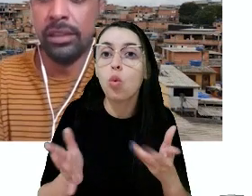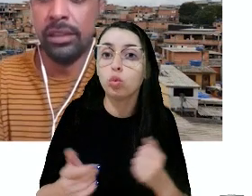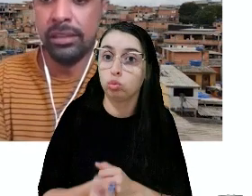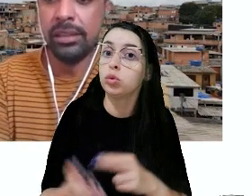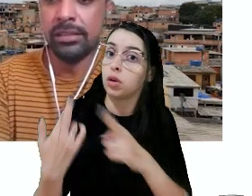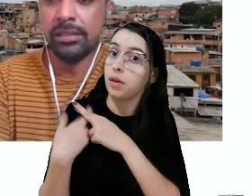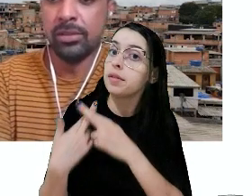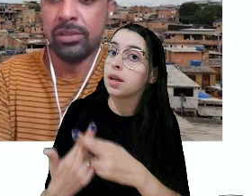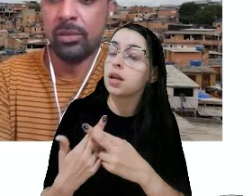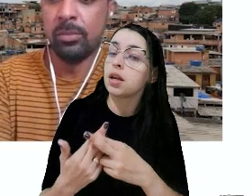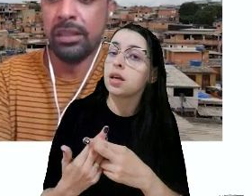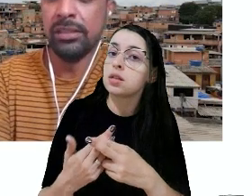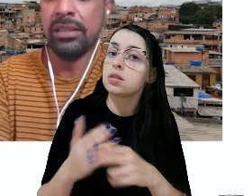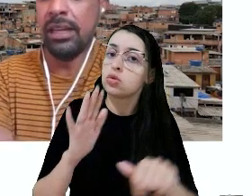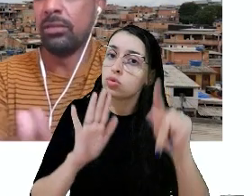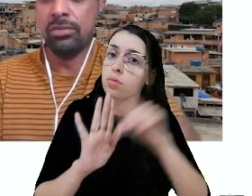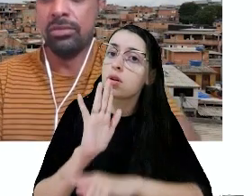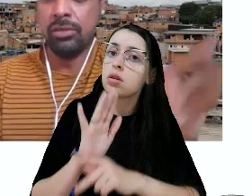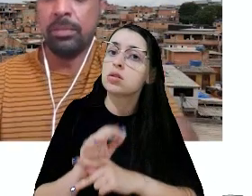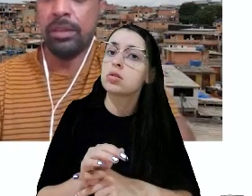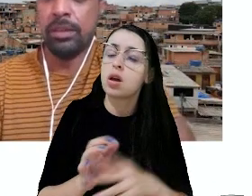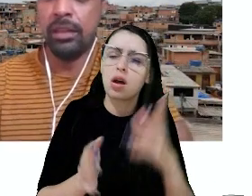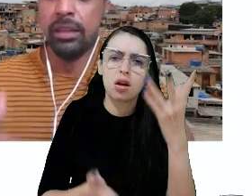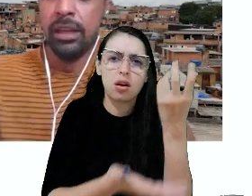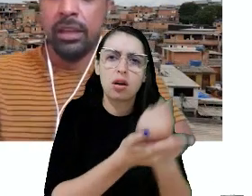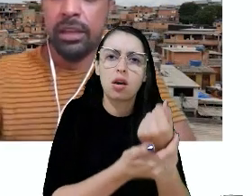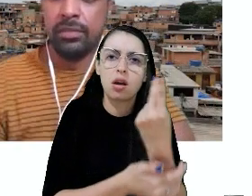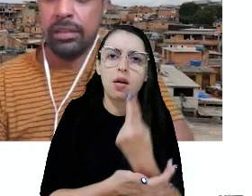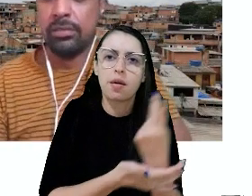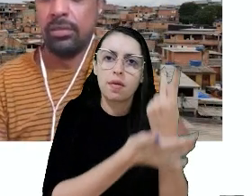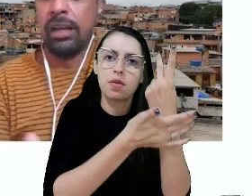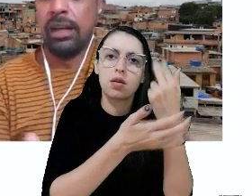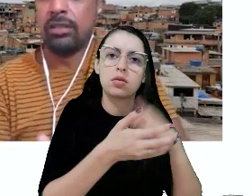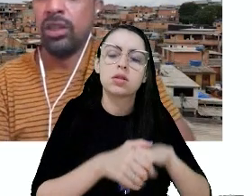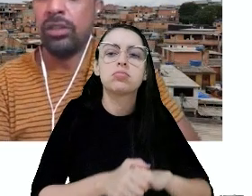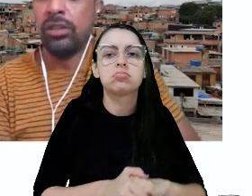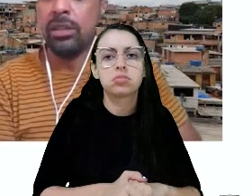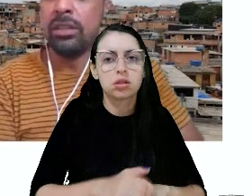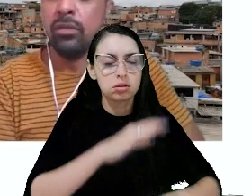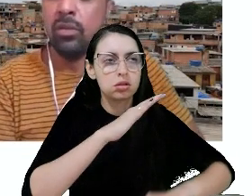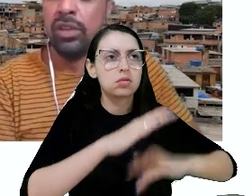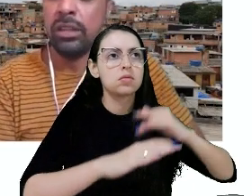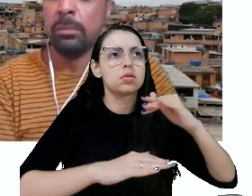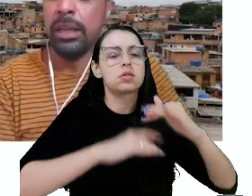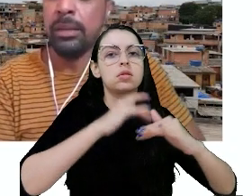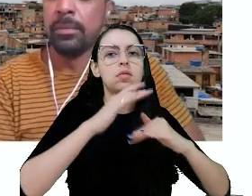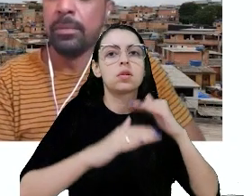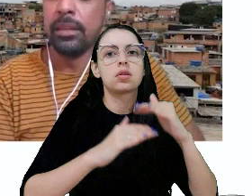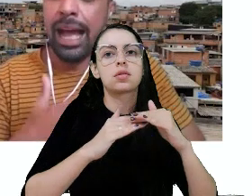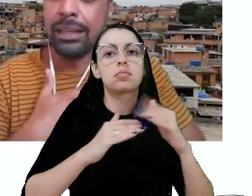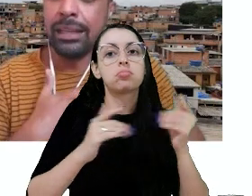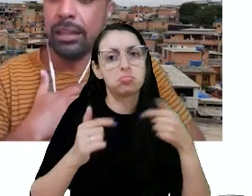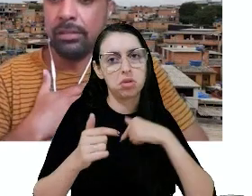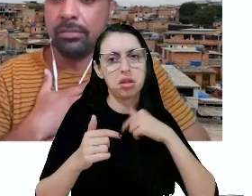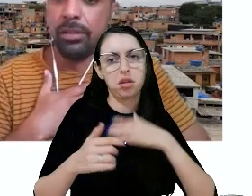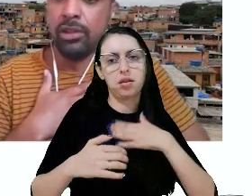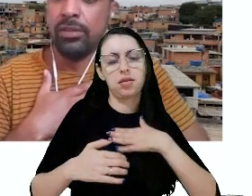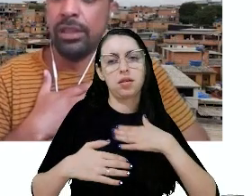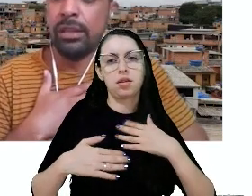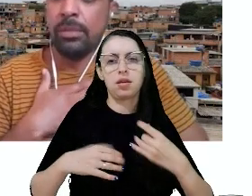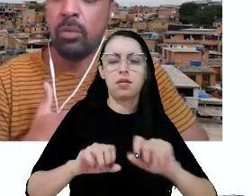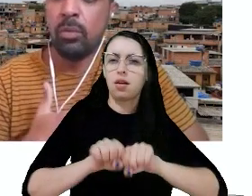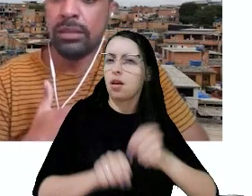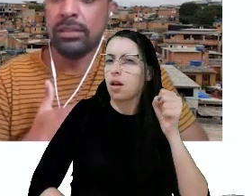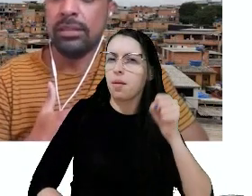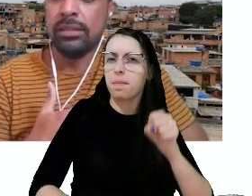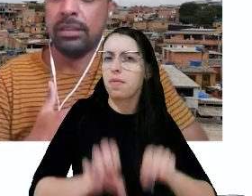tornar hoje uma referência em liderança social no país, ganhar tudo isso de prêmio aqui e fazer o que eu faço, eu tive que me desenvolver também aqui dentro. Eu